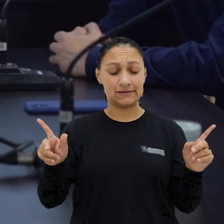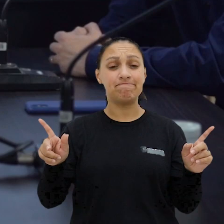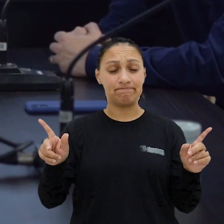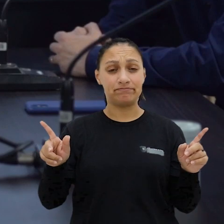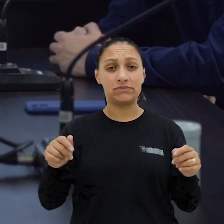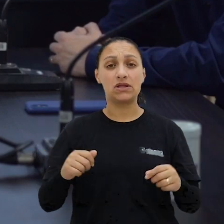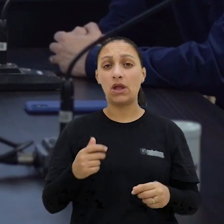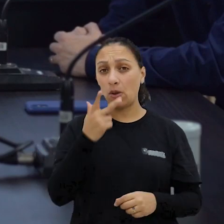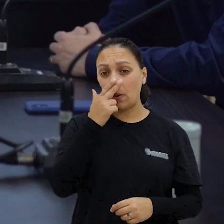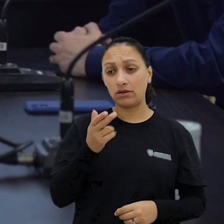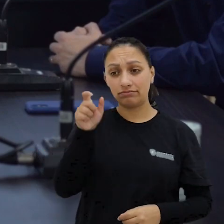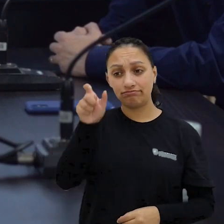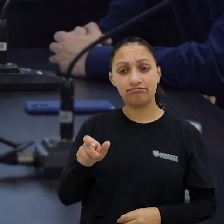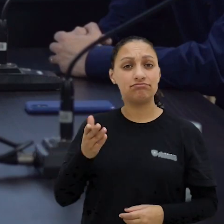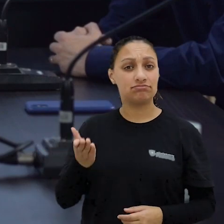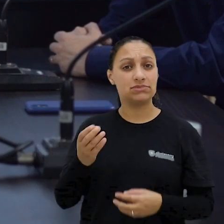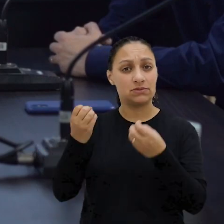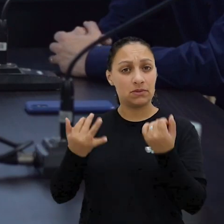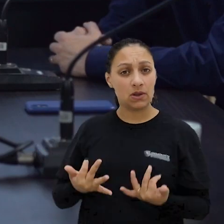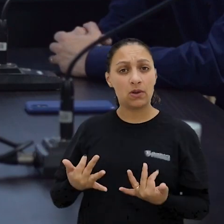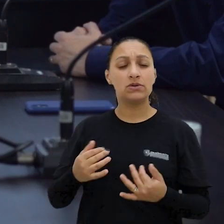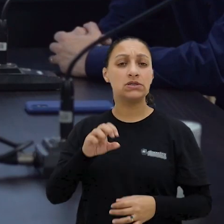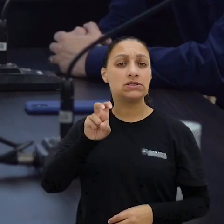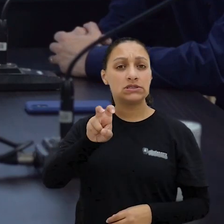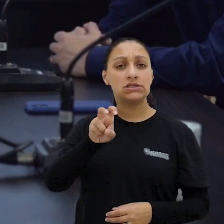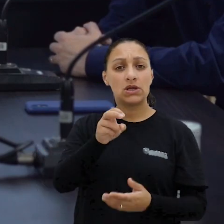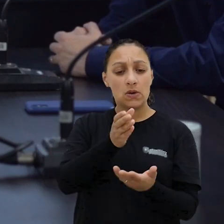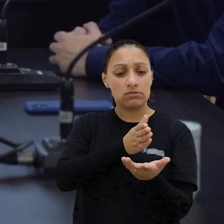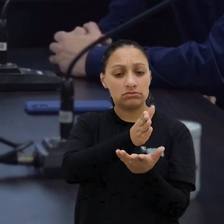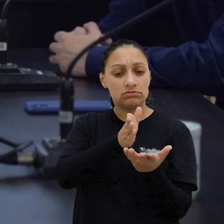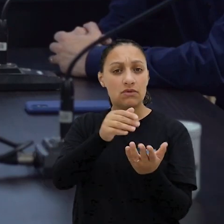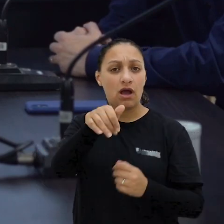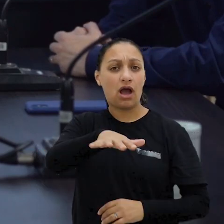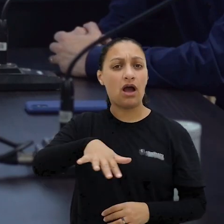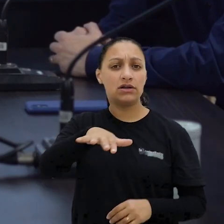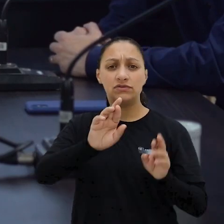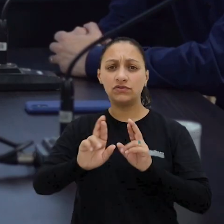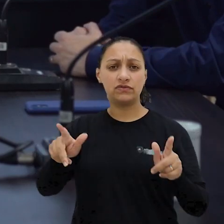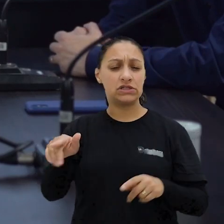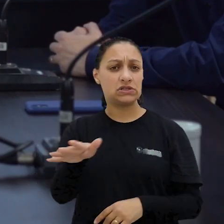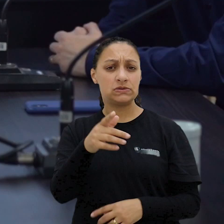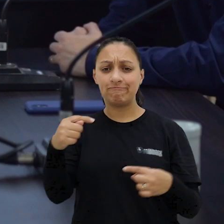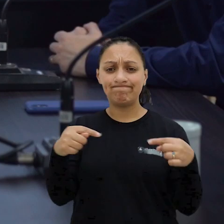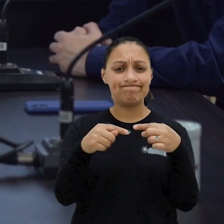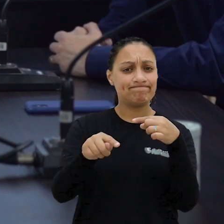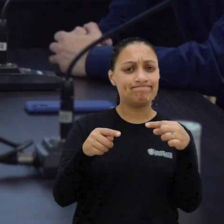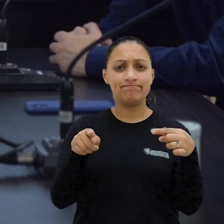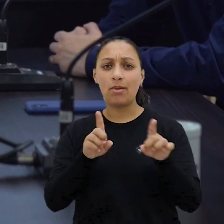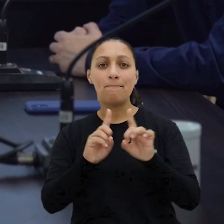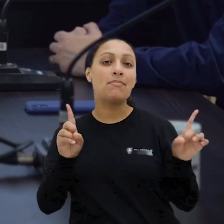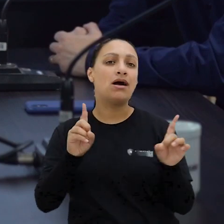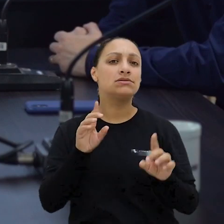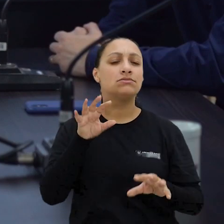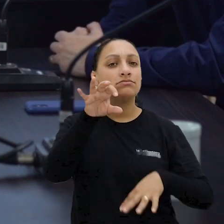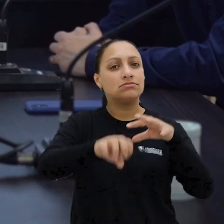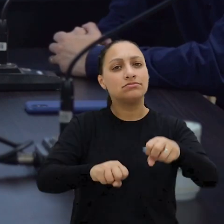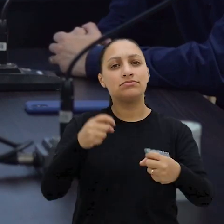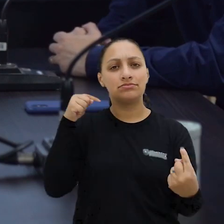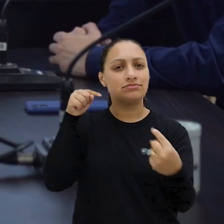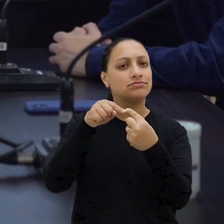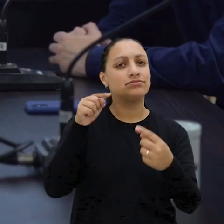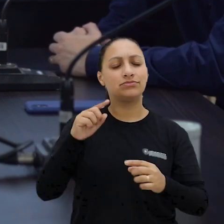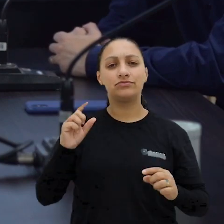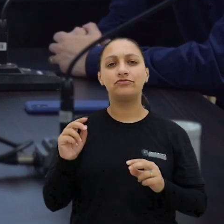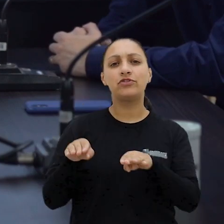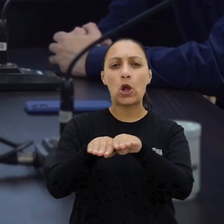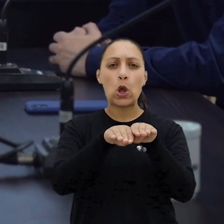completamente diferentes. A Manu trouxe, né? São 5 áreas que muitas nem se conversam de fato, mas buscando um objetivo, acho